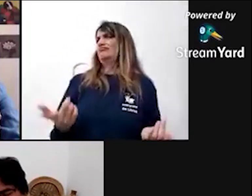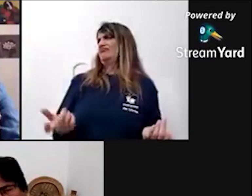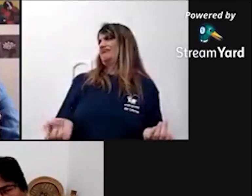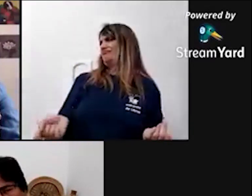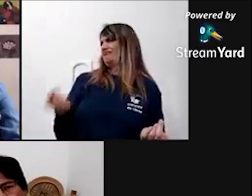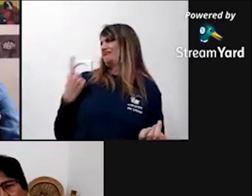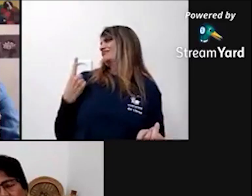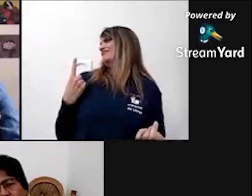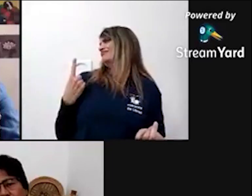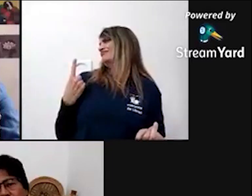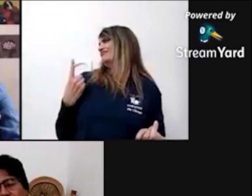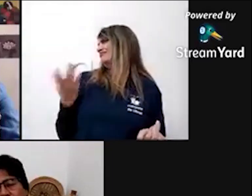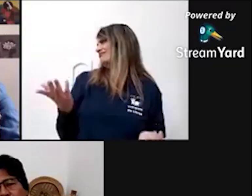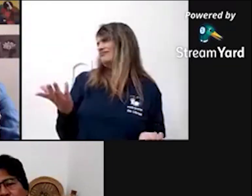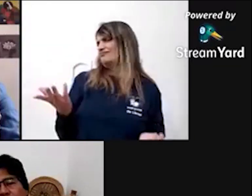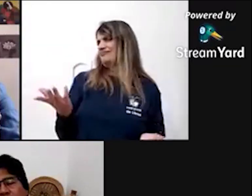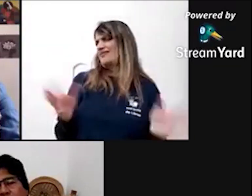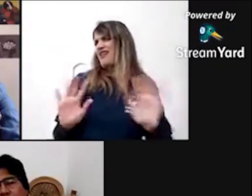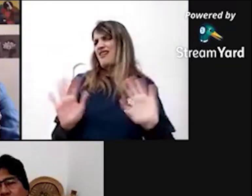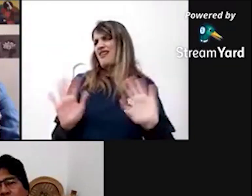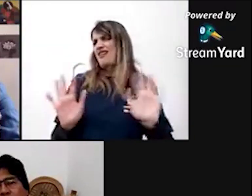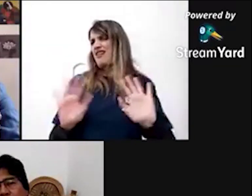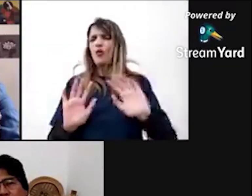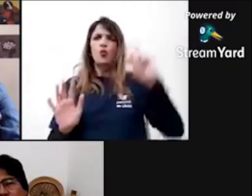não, mas essas